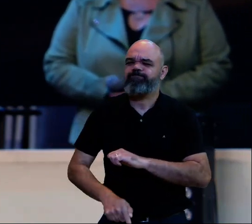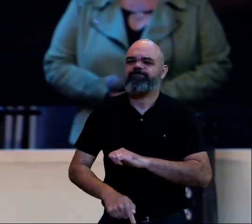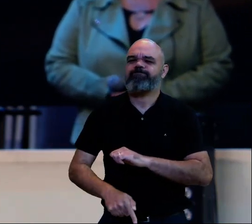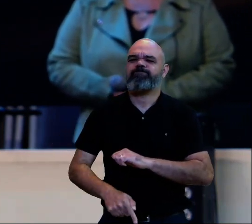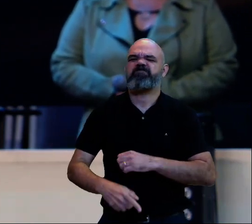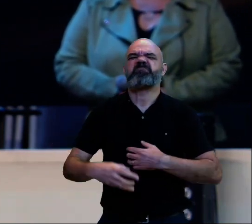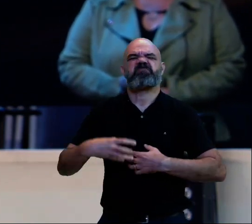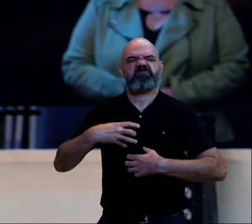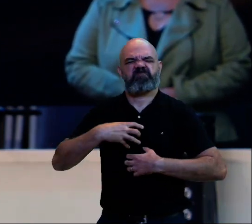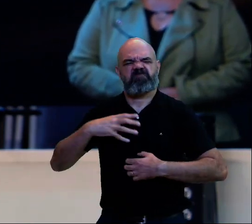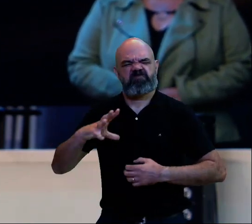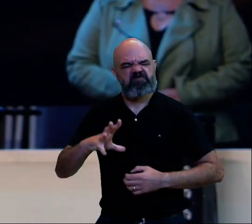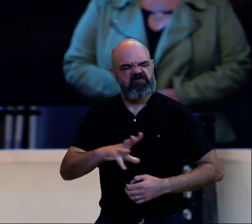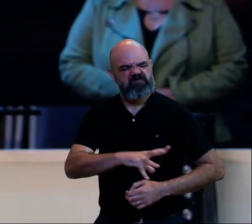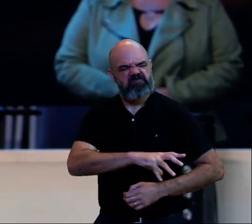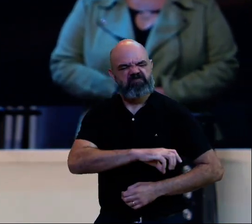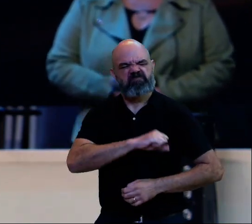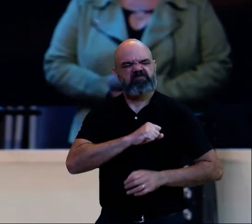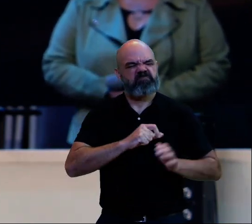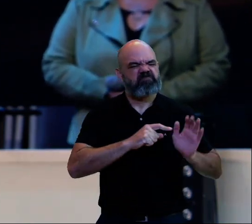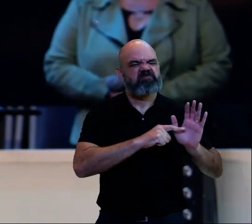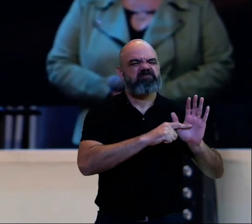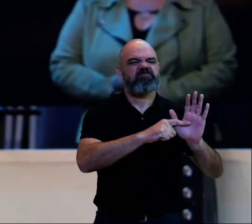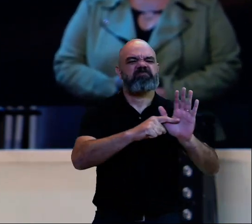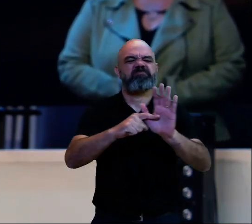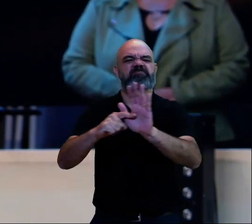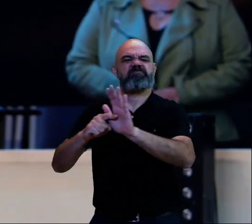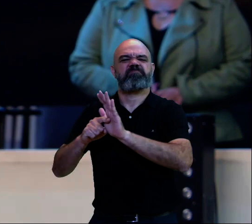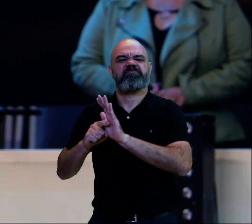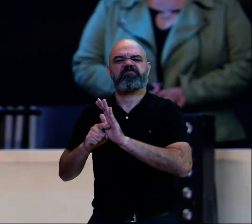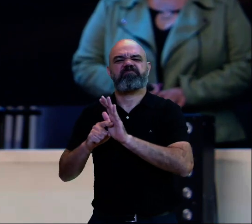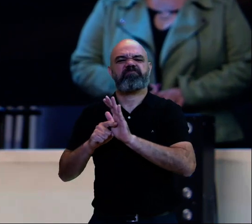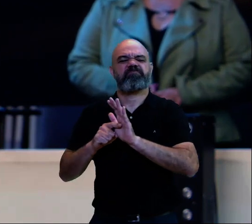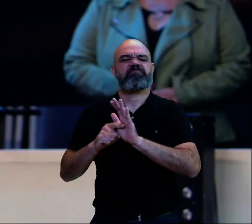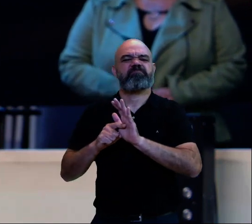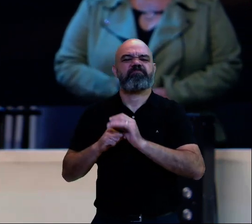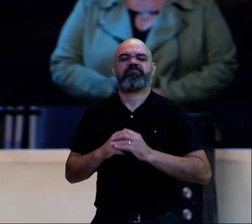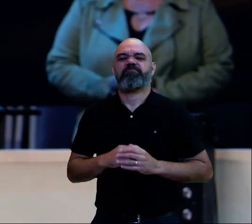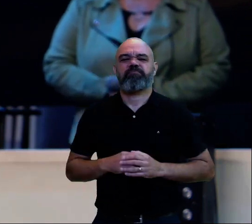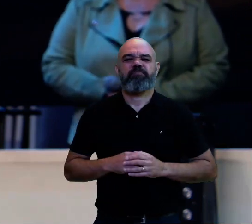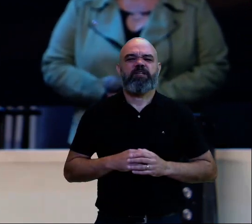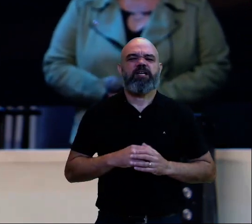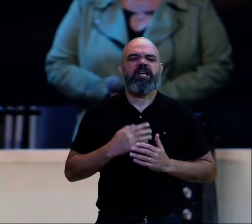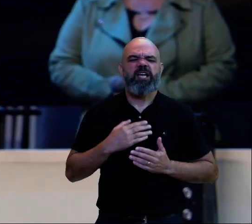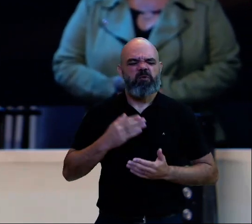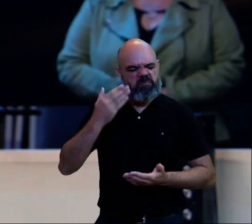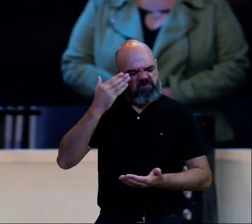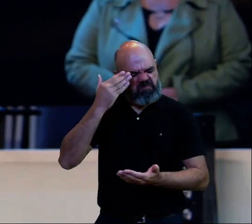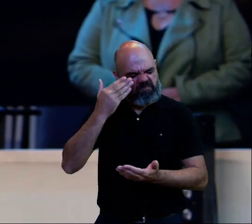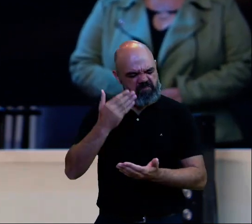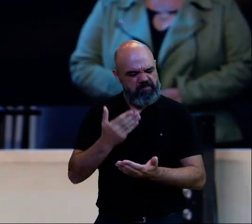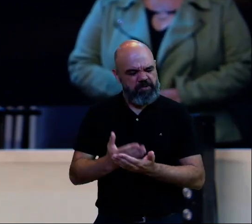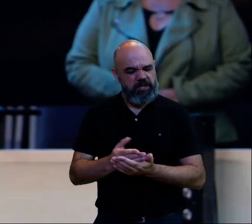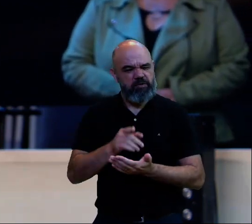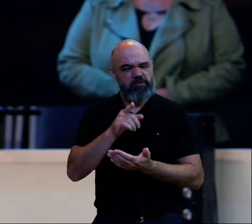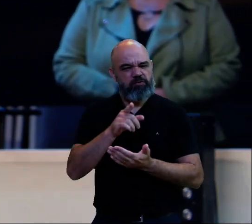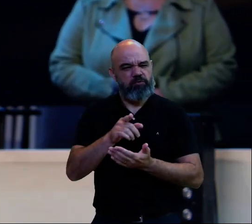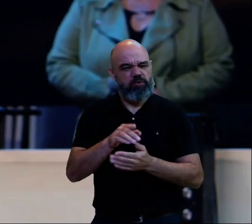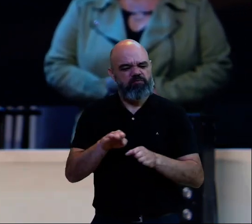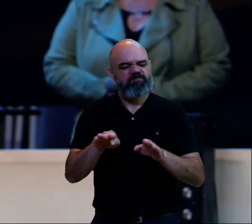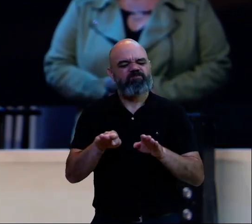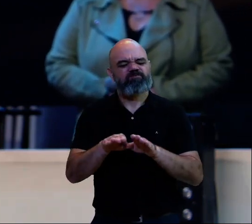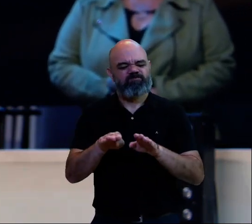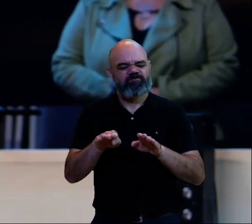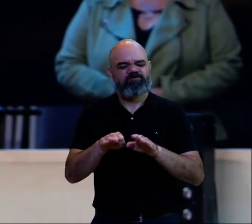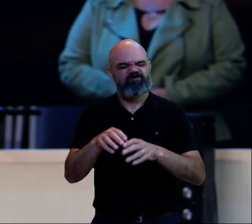amor de Deus revelado de maneiras tão diferentes. E eu não tenho dúvida que com você também vai ser desse